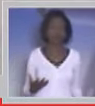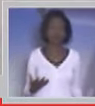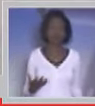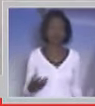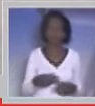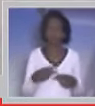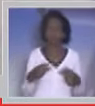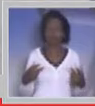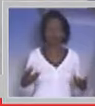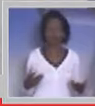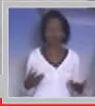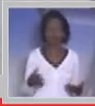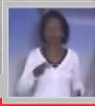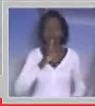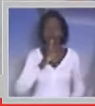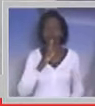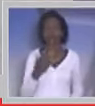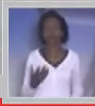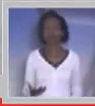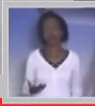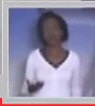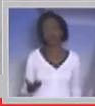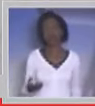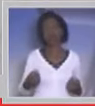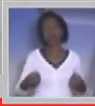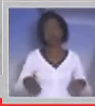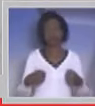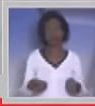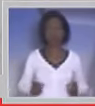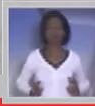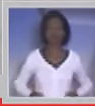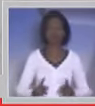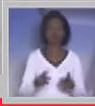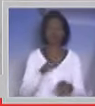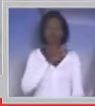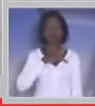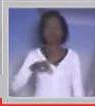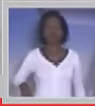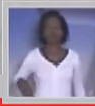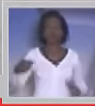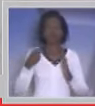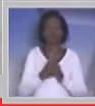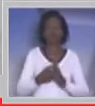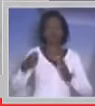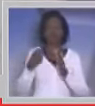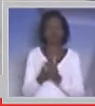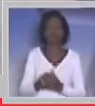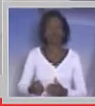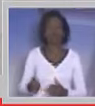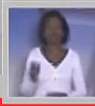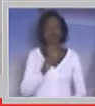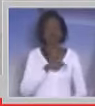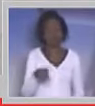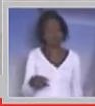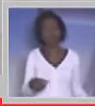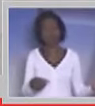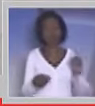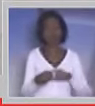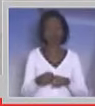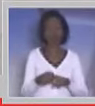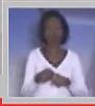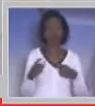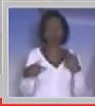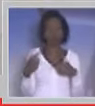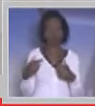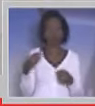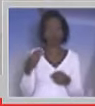e tem experiência então nós vamos continuar seu presidente lutando para que esse professores Val tem